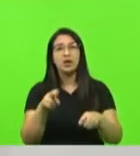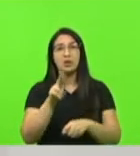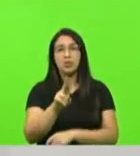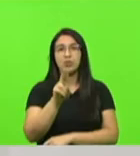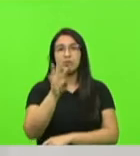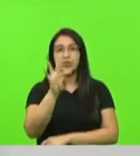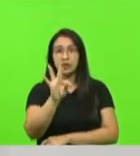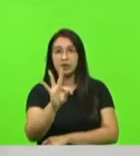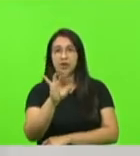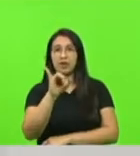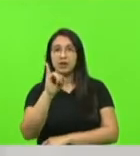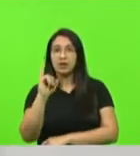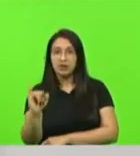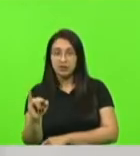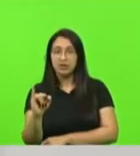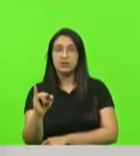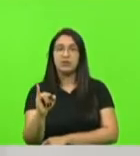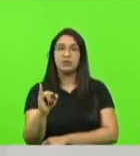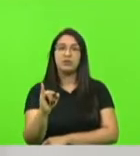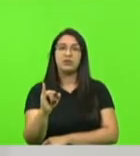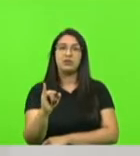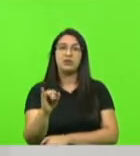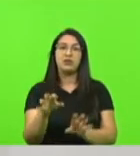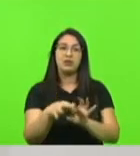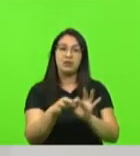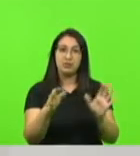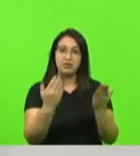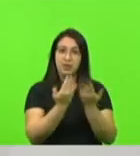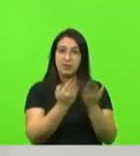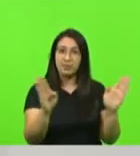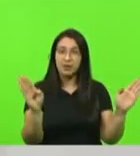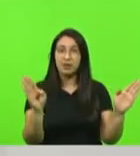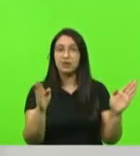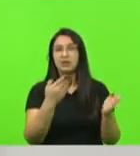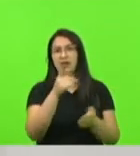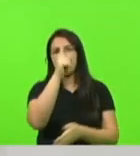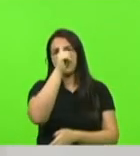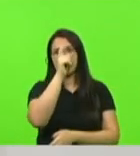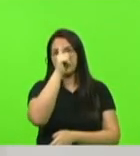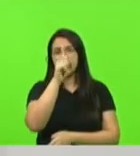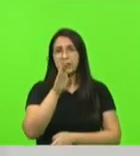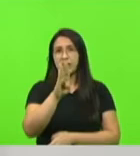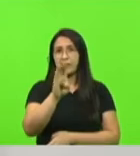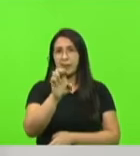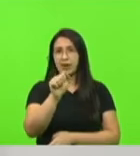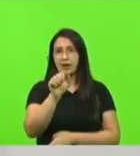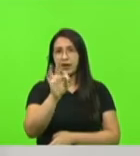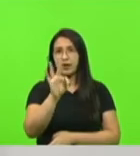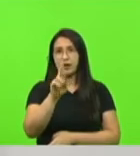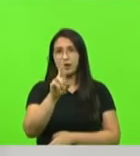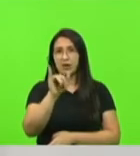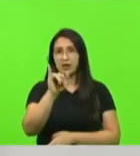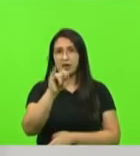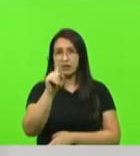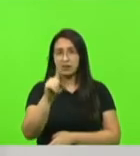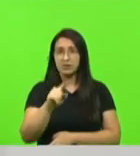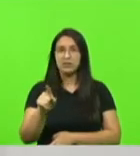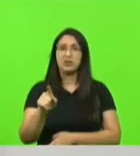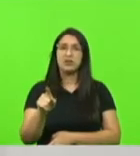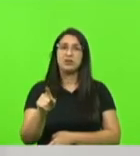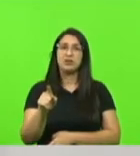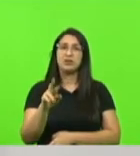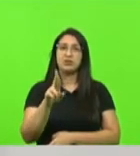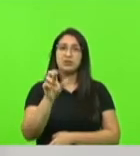Beatriz Ramos, um hospital de referência também para a nossa região, na cidade de Rio dos Cedros.